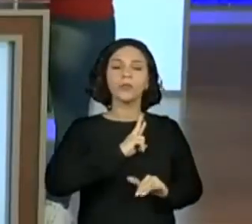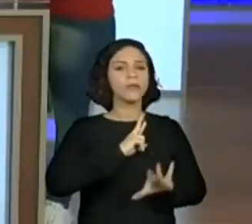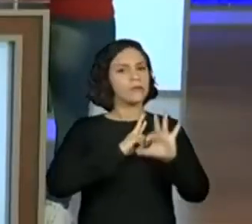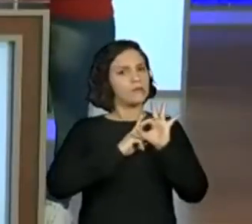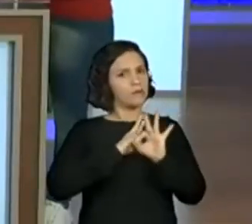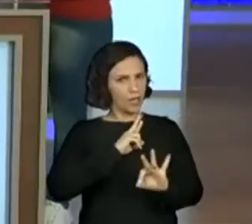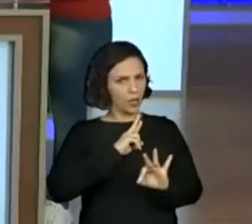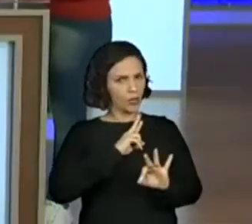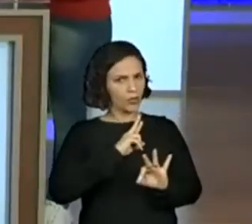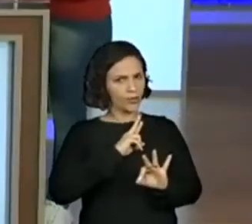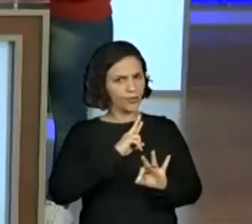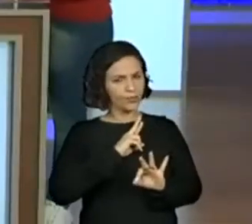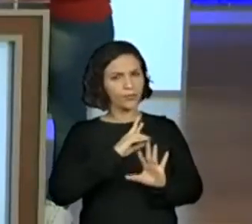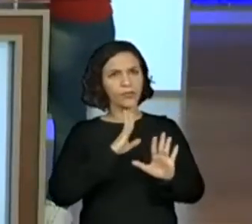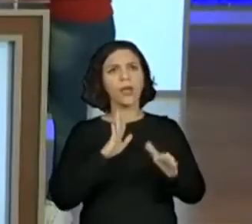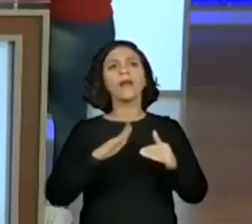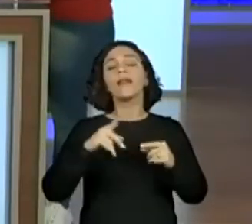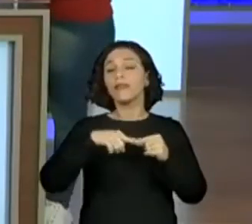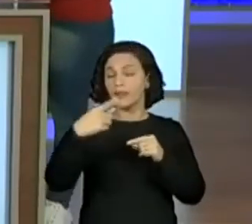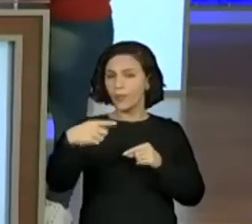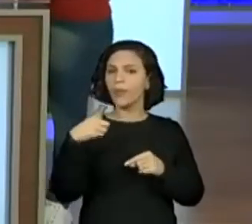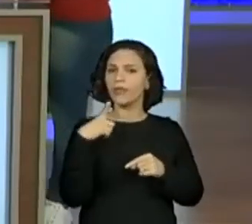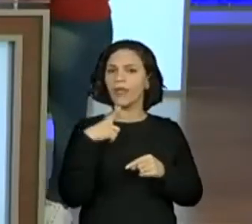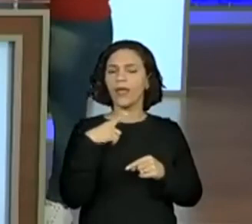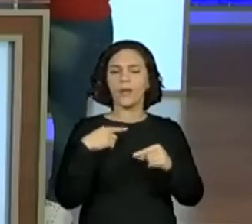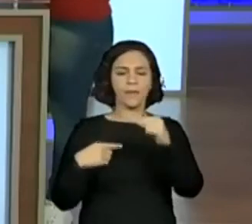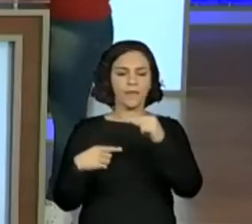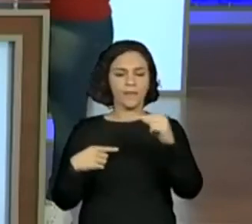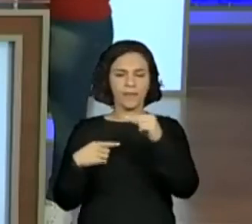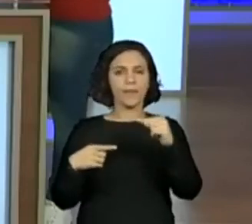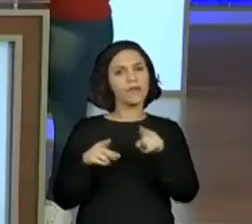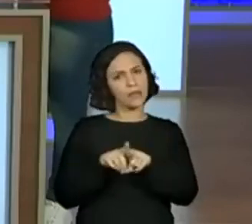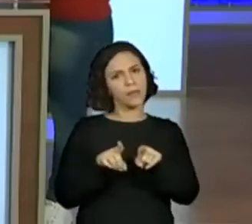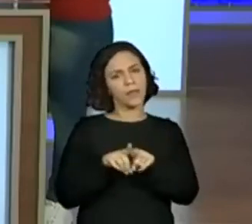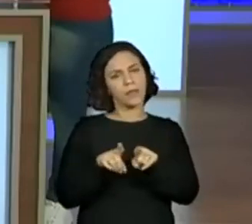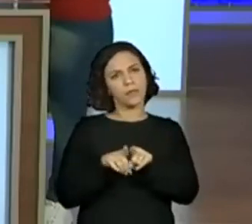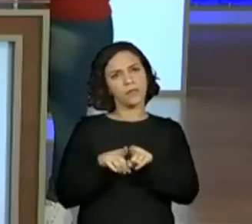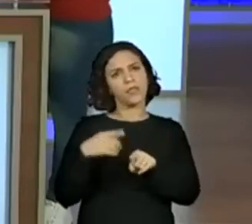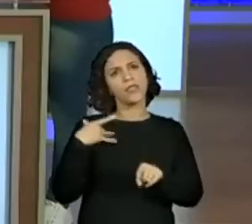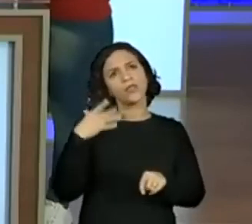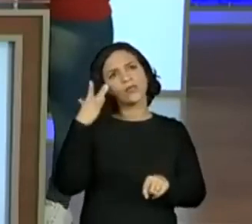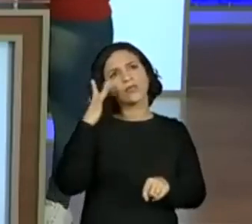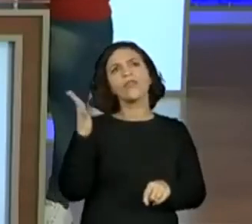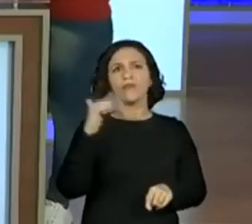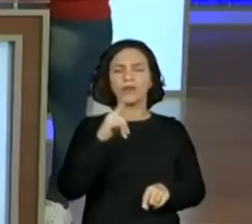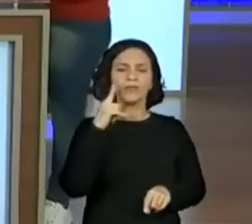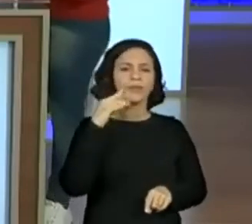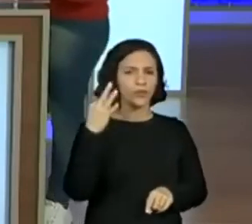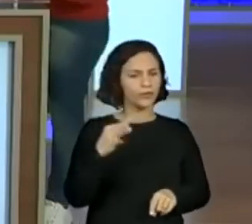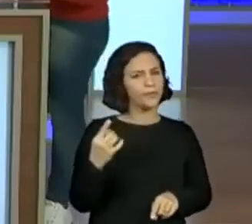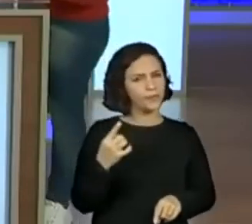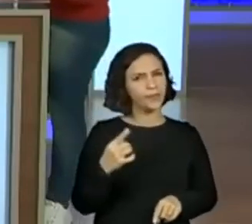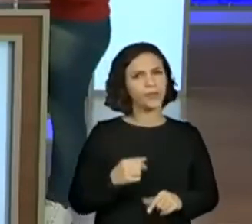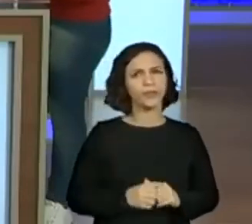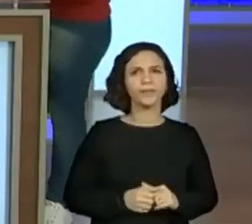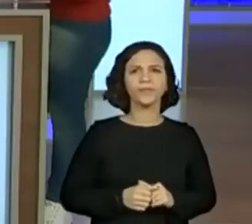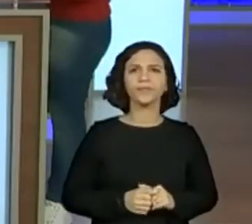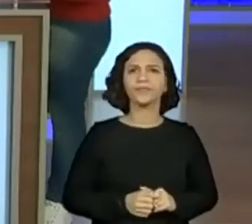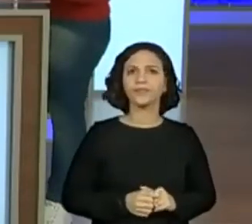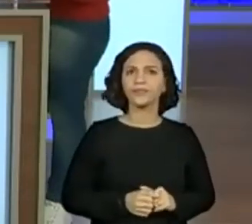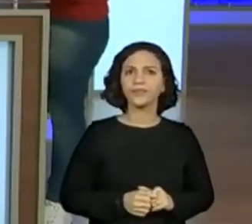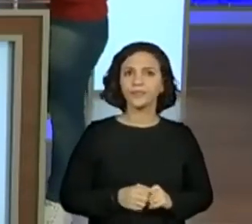certinho. Depois nós temos algumas subtrações, hein? Eu não sei se a gente já faz a subtração. Vamos conferir Vamos esse conferir, primeiro. É rapidinho. Vamos